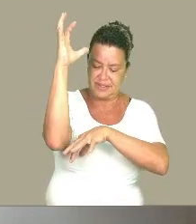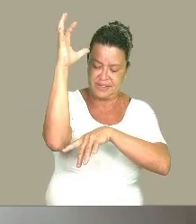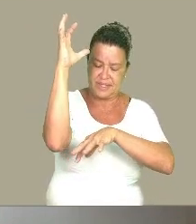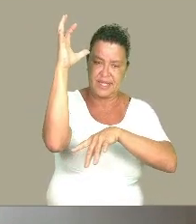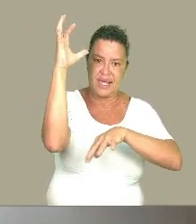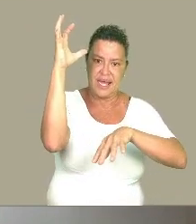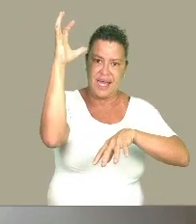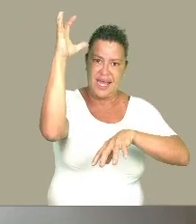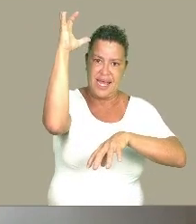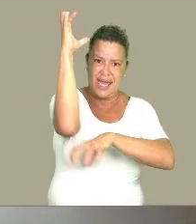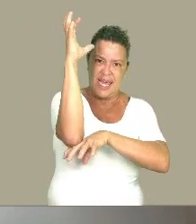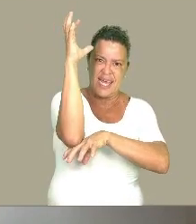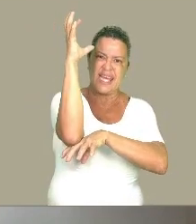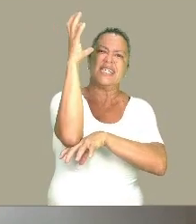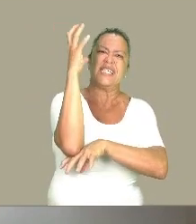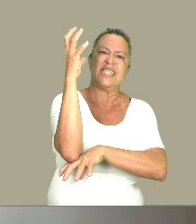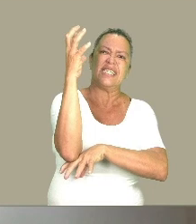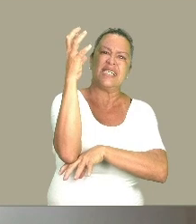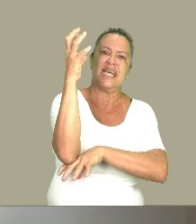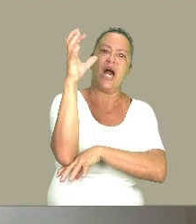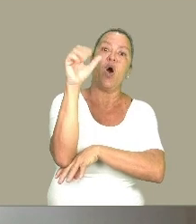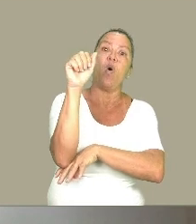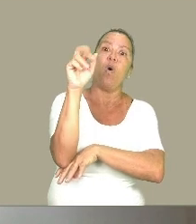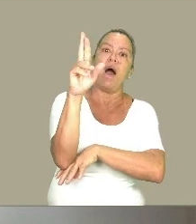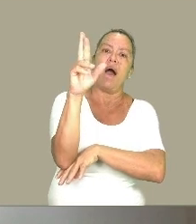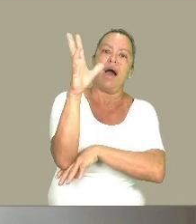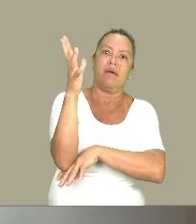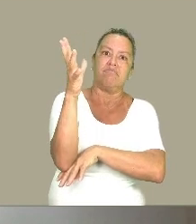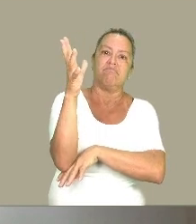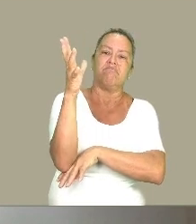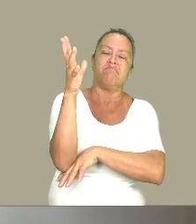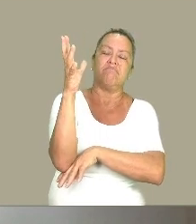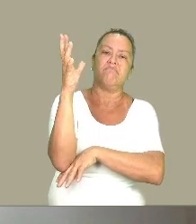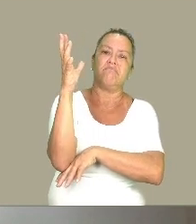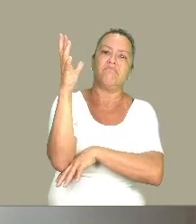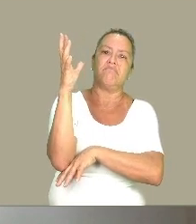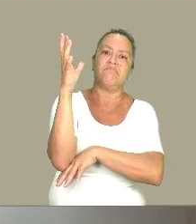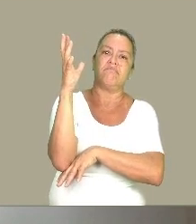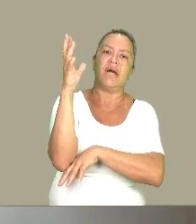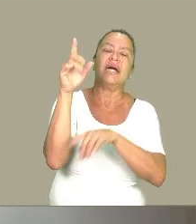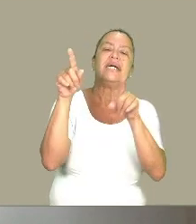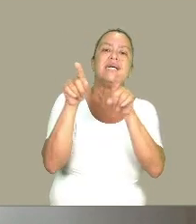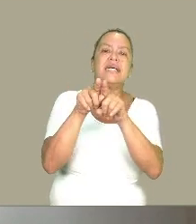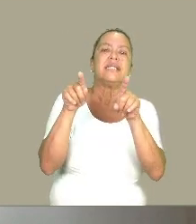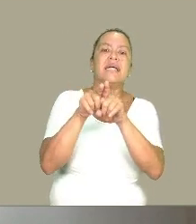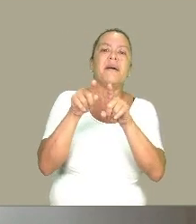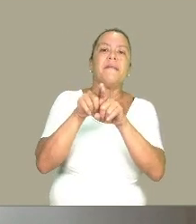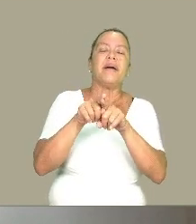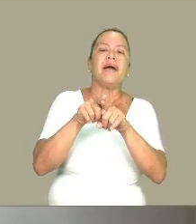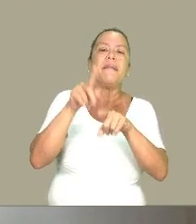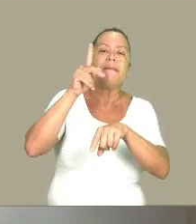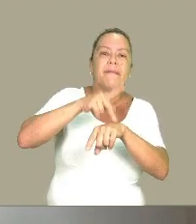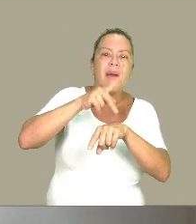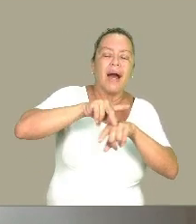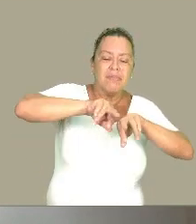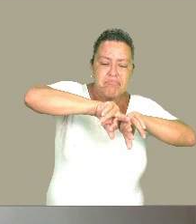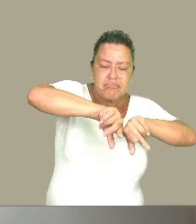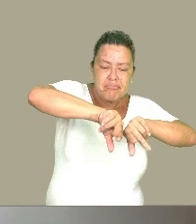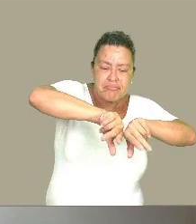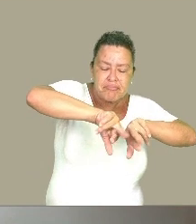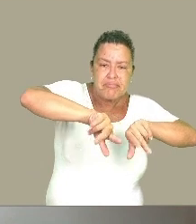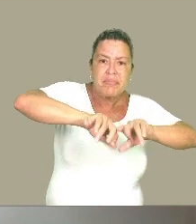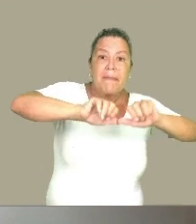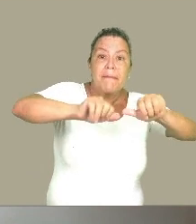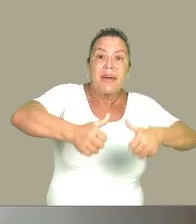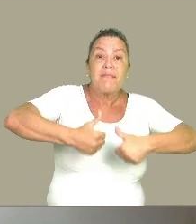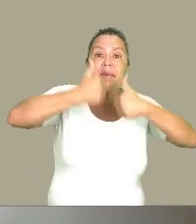forças para a purificação do ar e a transmutação dos elementos, proporcionando melhoria